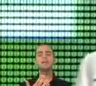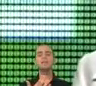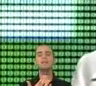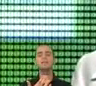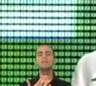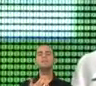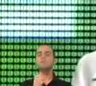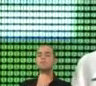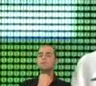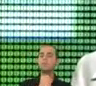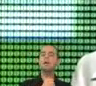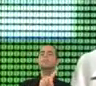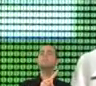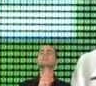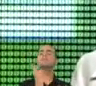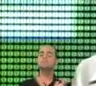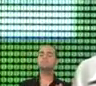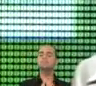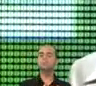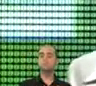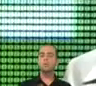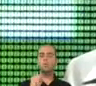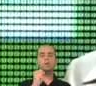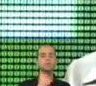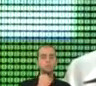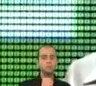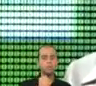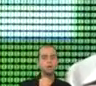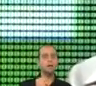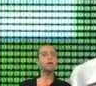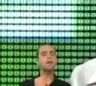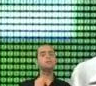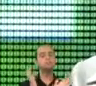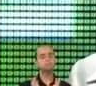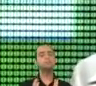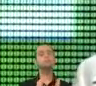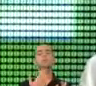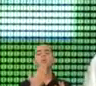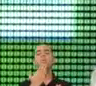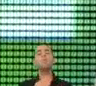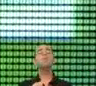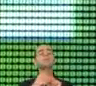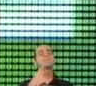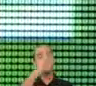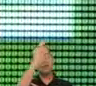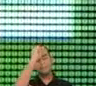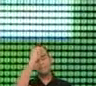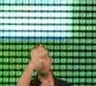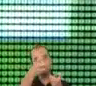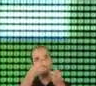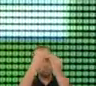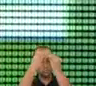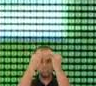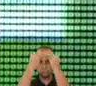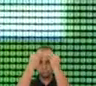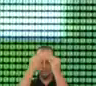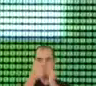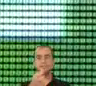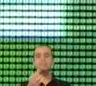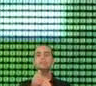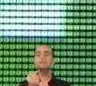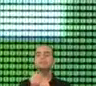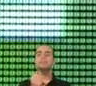Serra, durante esses 8 anos em que você foi situação e nos 8 anos de oposição, qual foi a aprendizagem